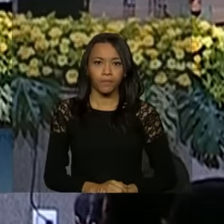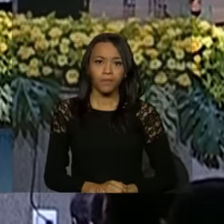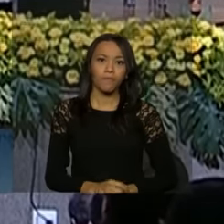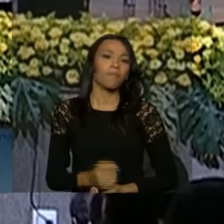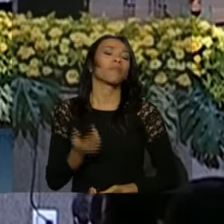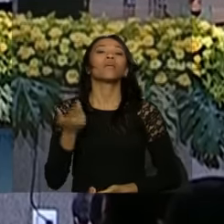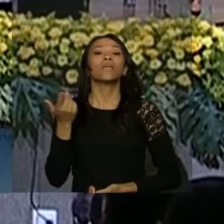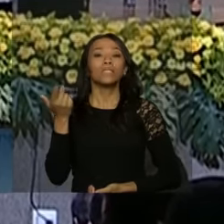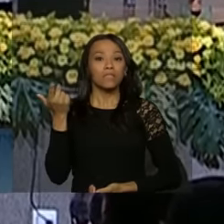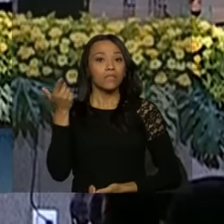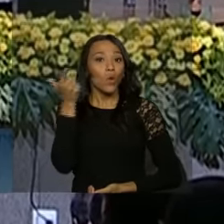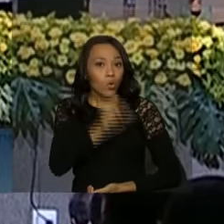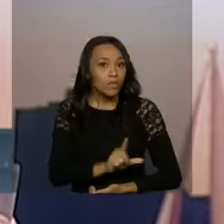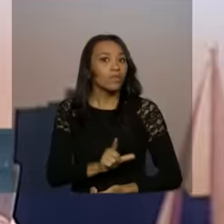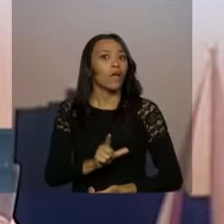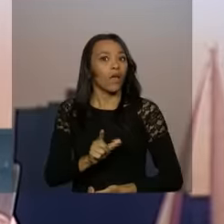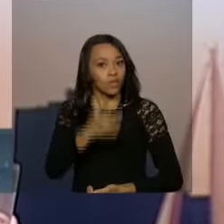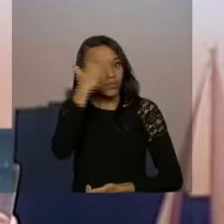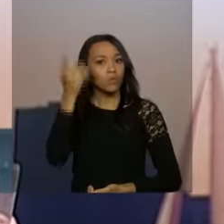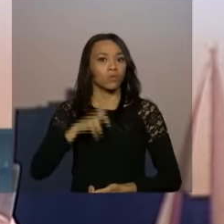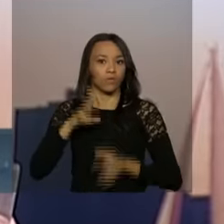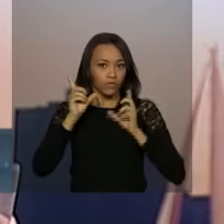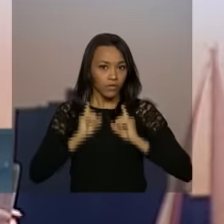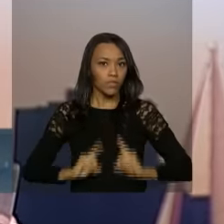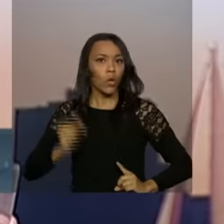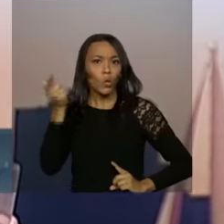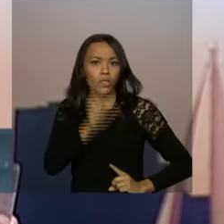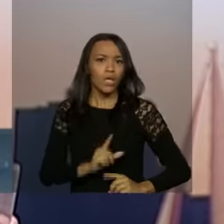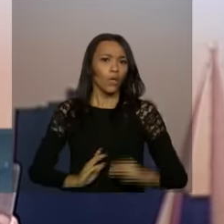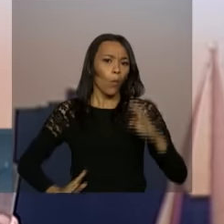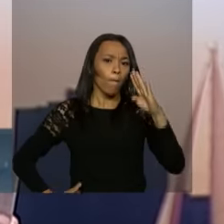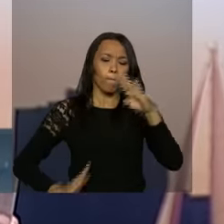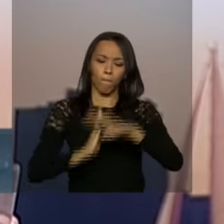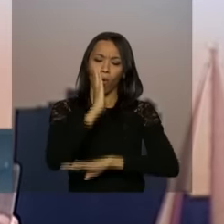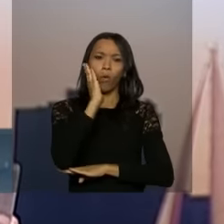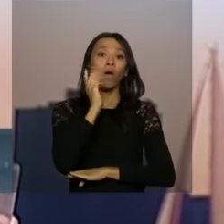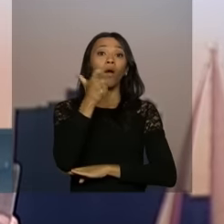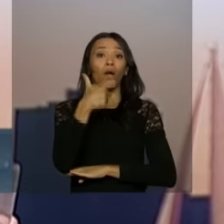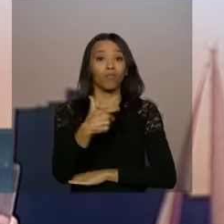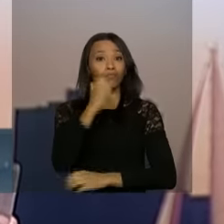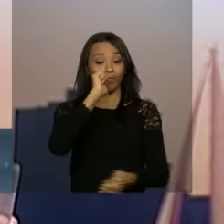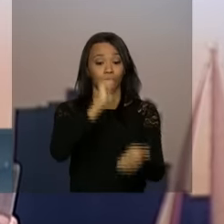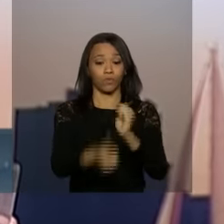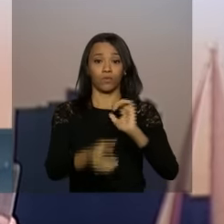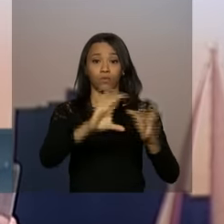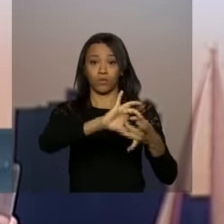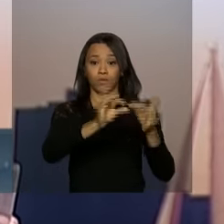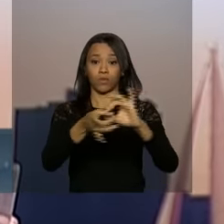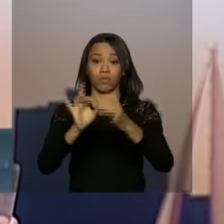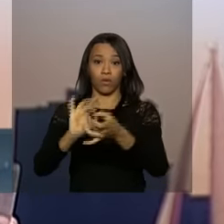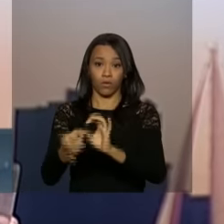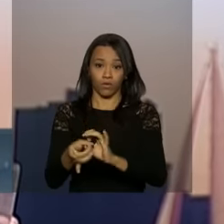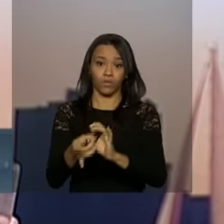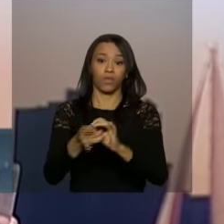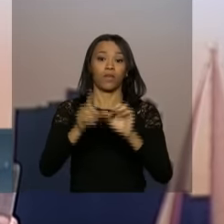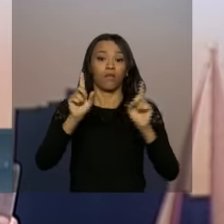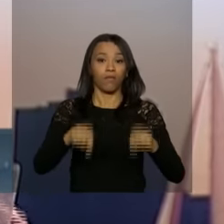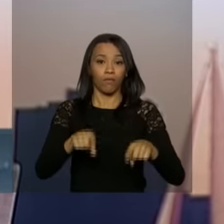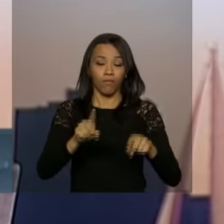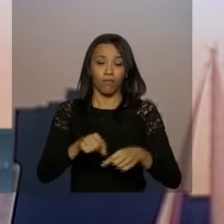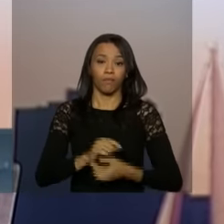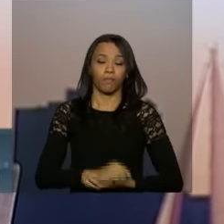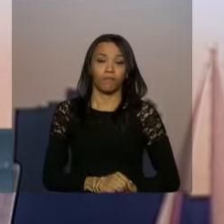eles superam nos esportes. E os nossos esportistas paralímpicos são, de fato,